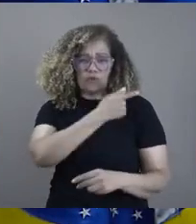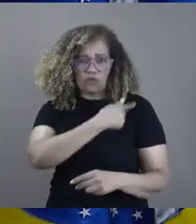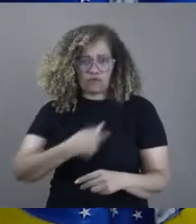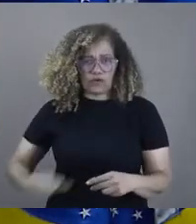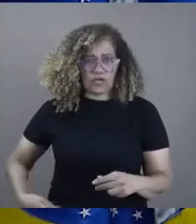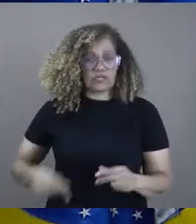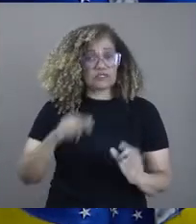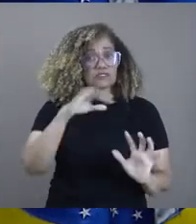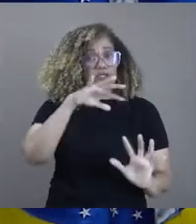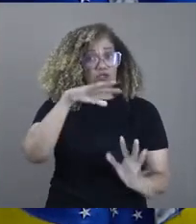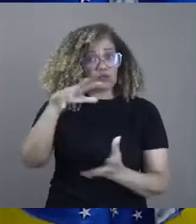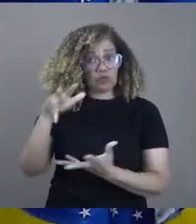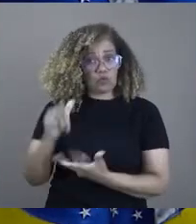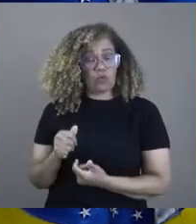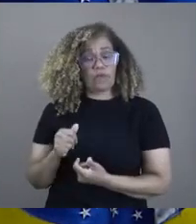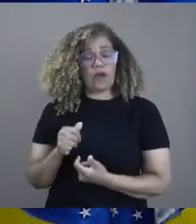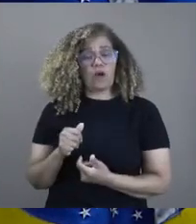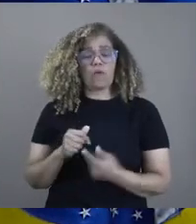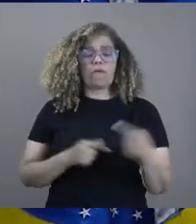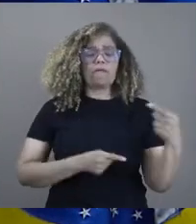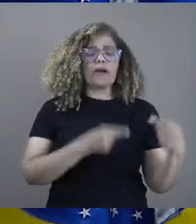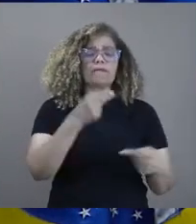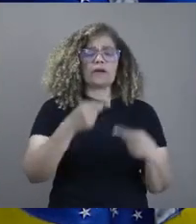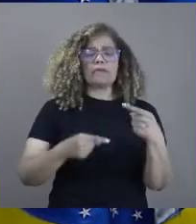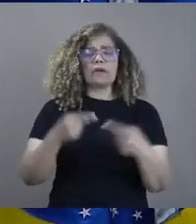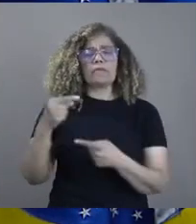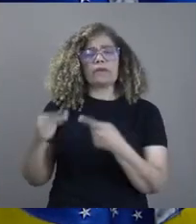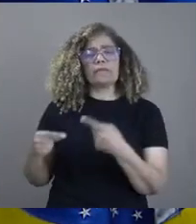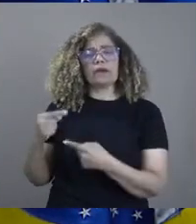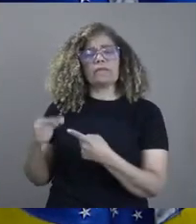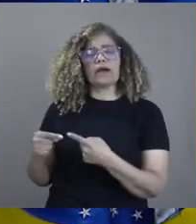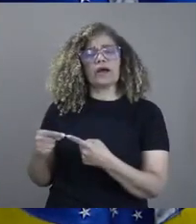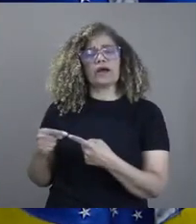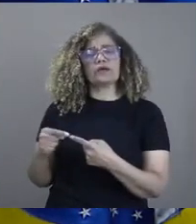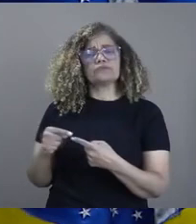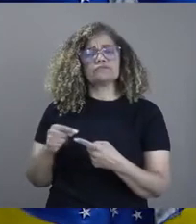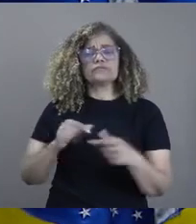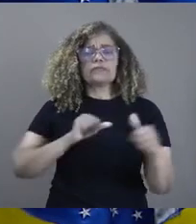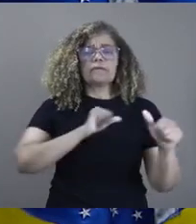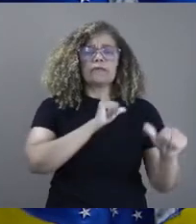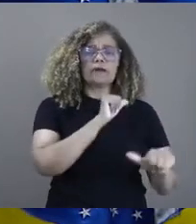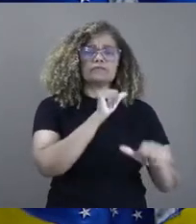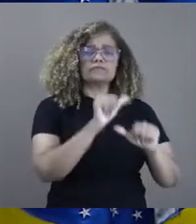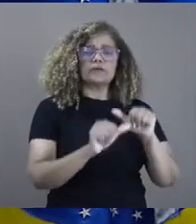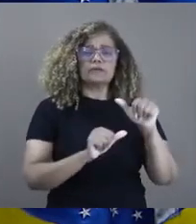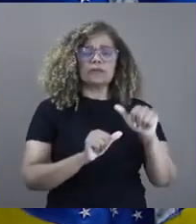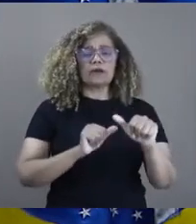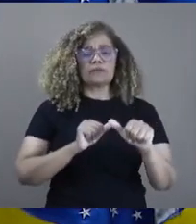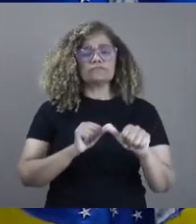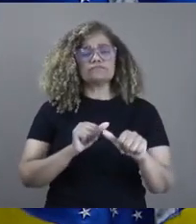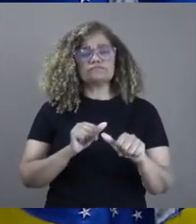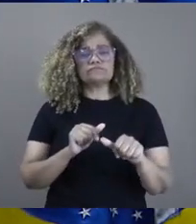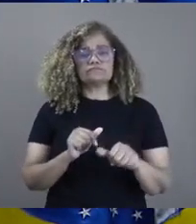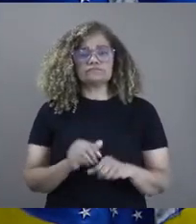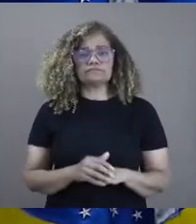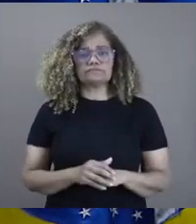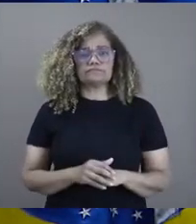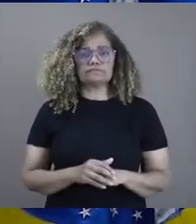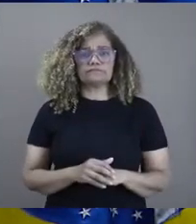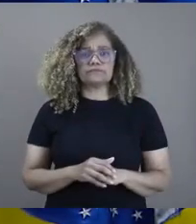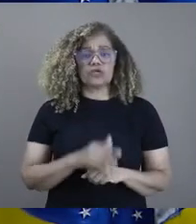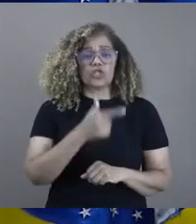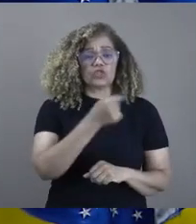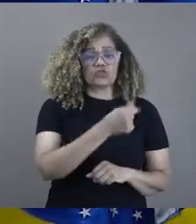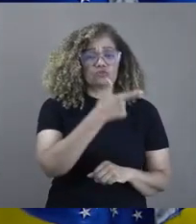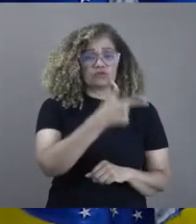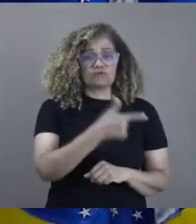Global as discussões se desenvolverão ao longo de